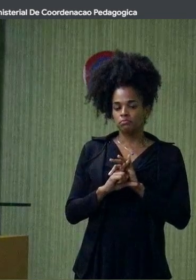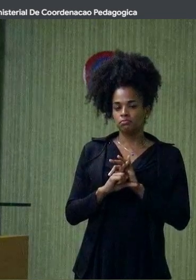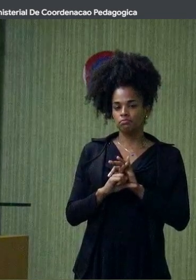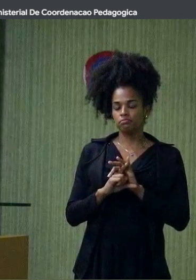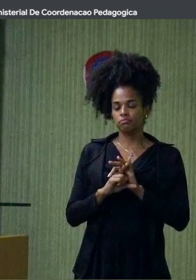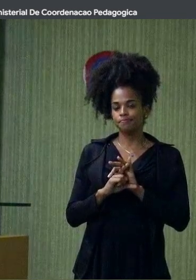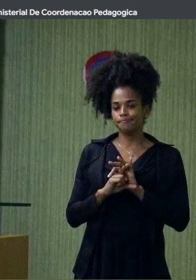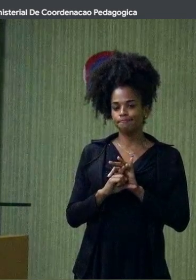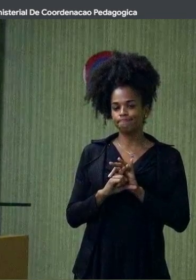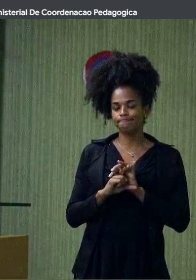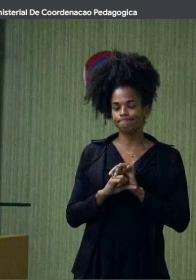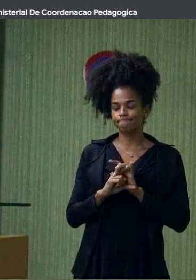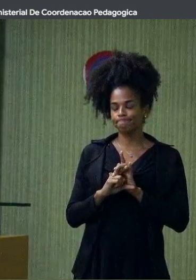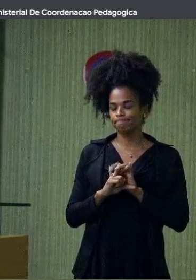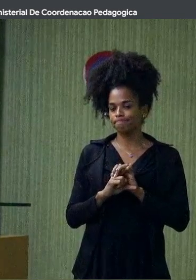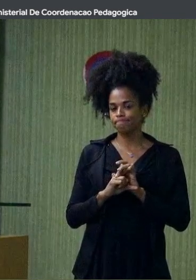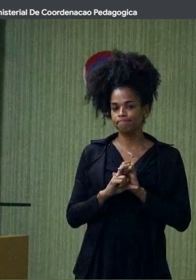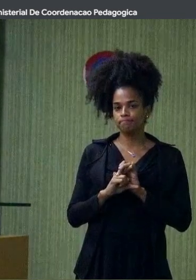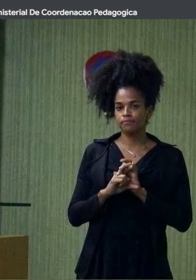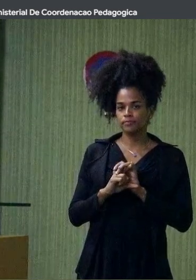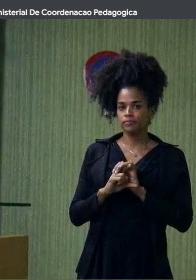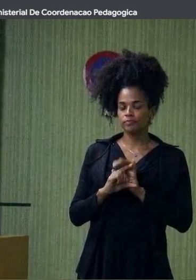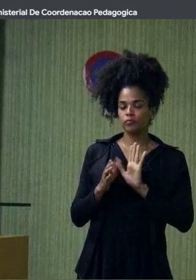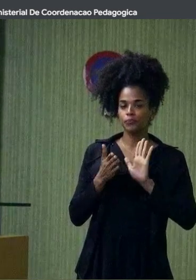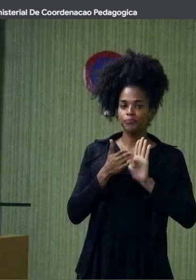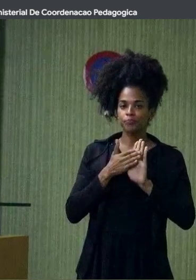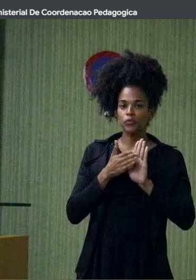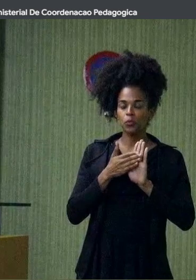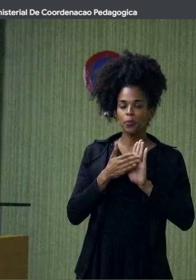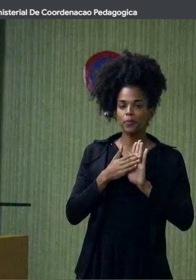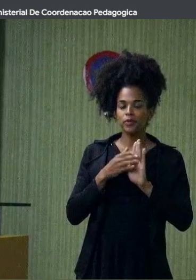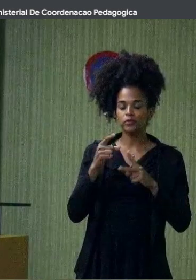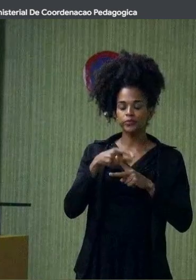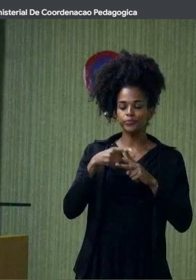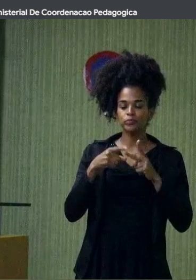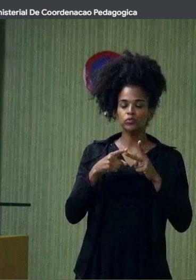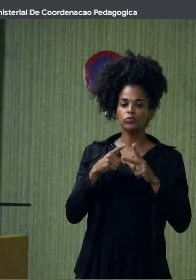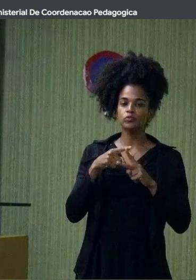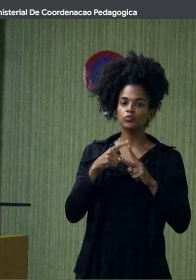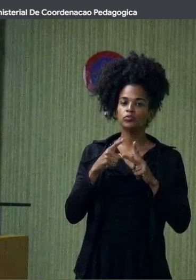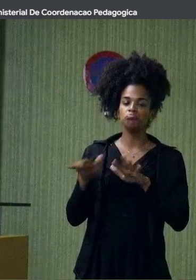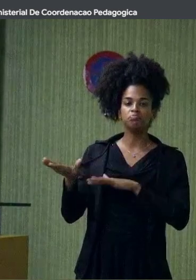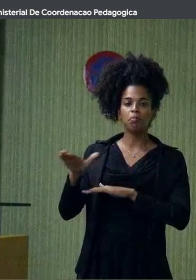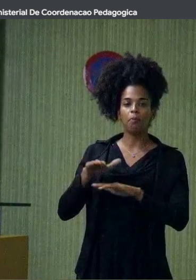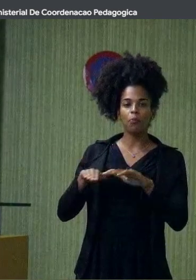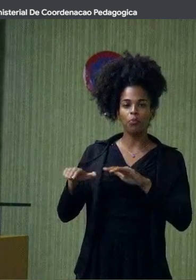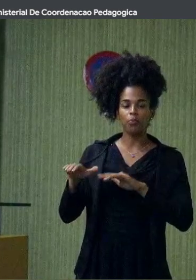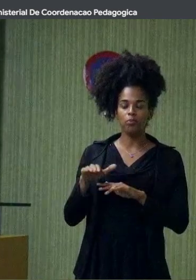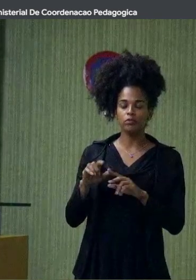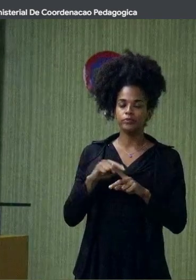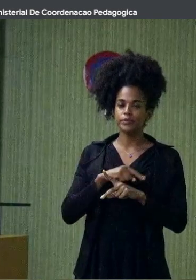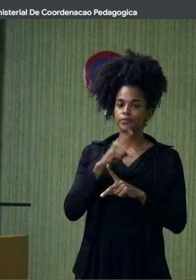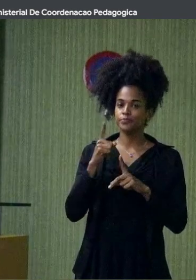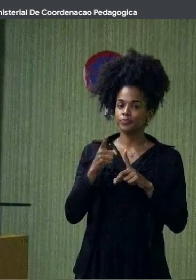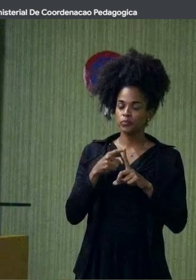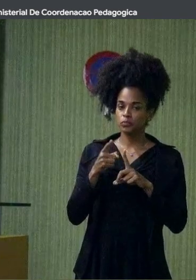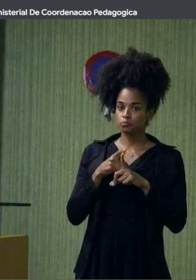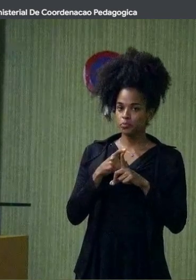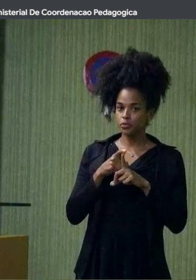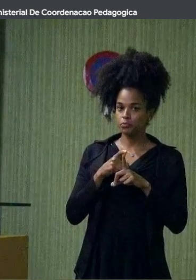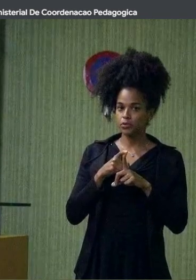né então esse processo ele se deu por dois movimentos né um movimento eh no campo